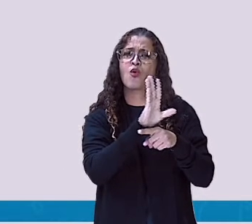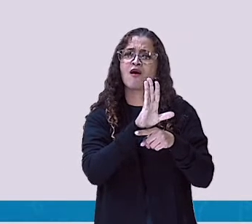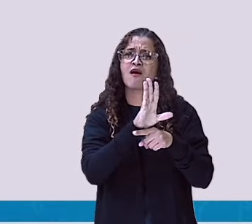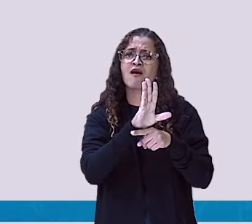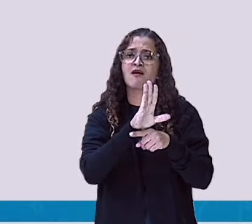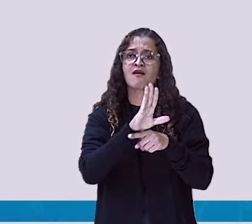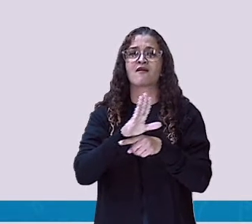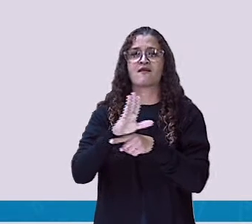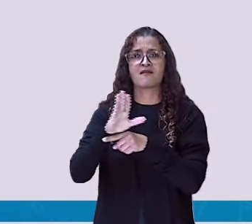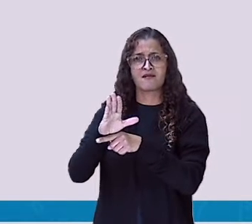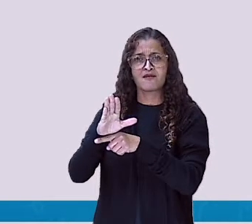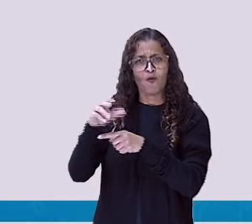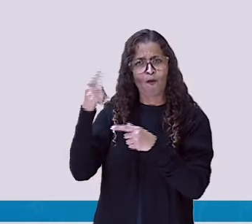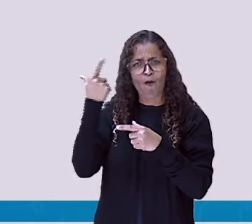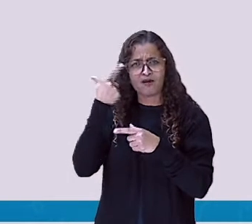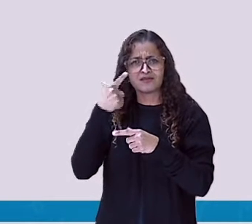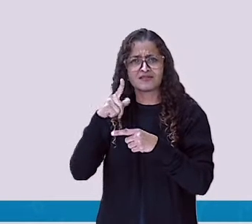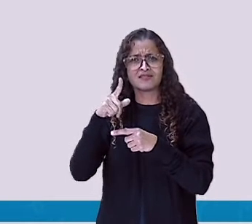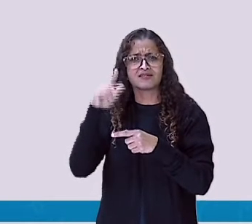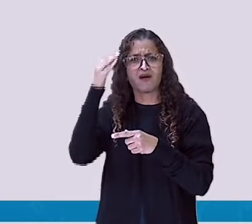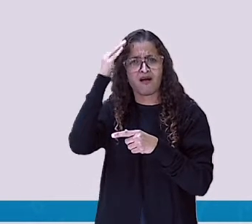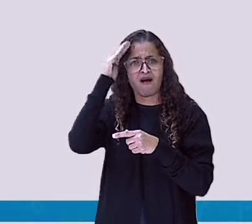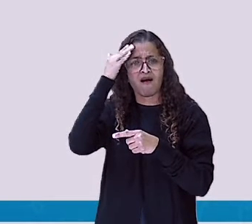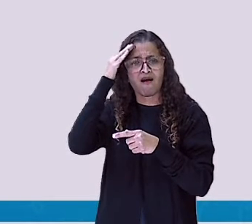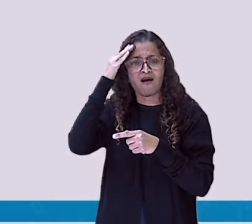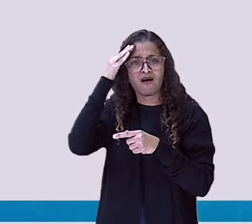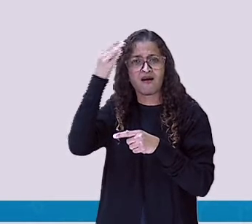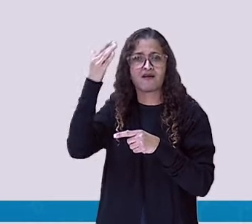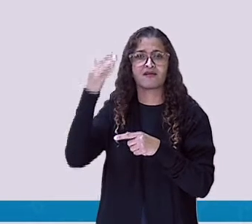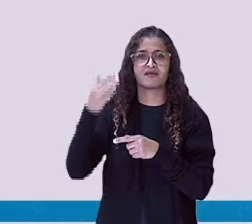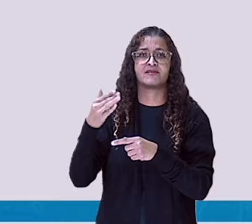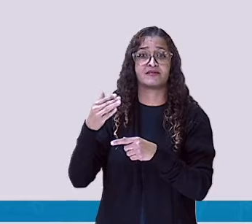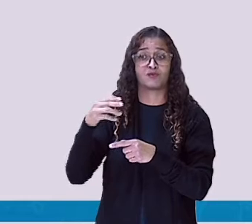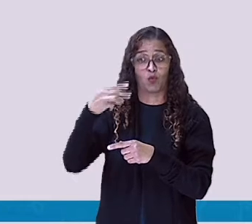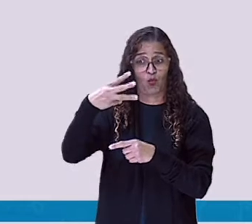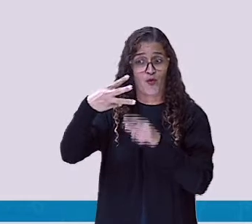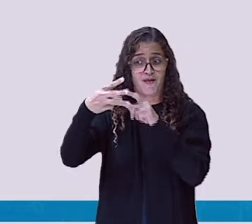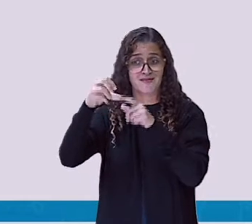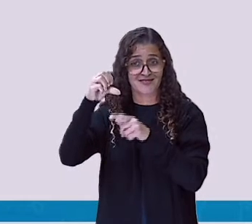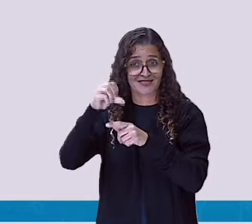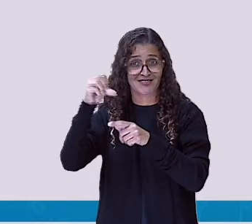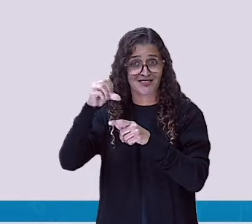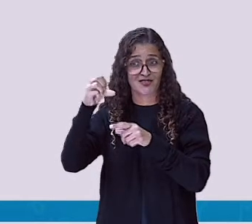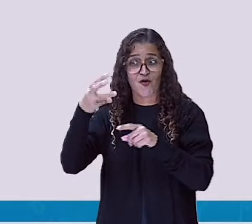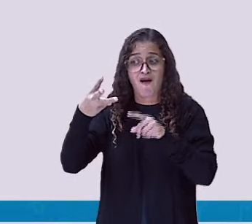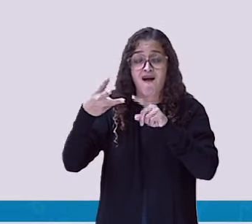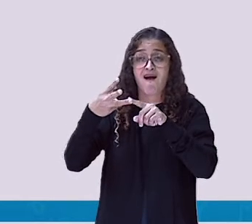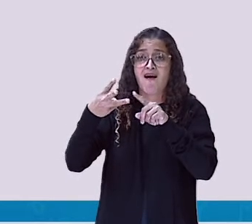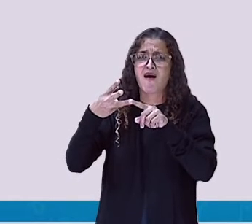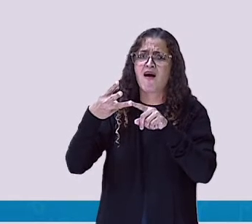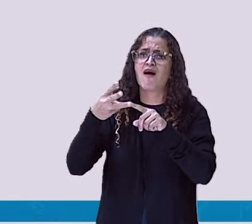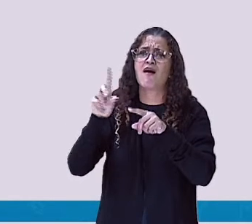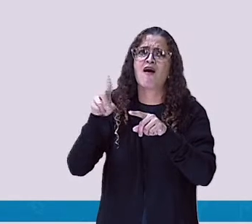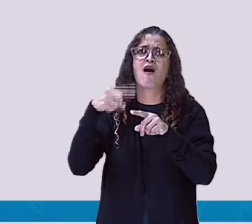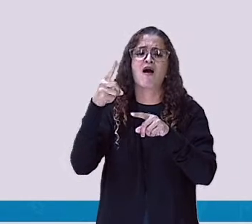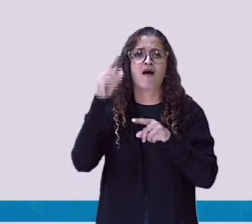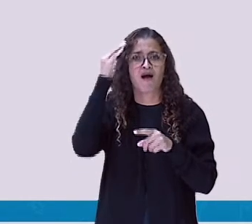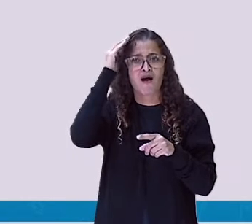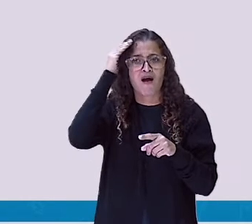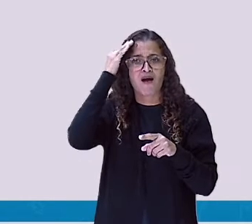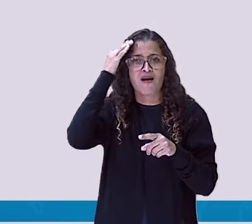Você consegue visualizar aí os dados de uma forma muito mais simples. E agora, para completar, colocar